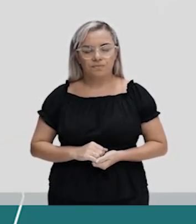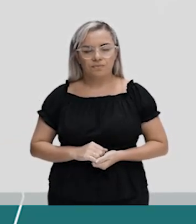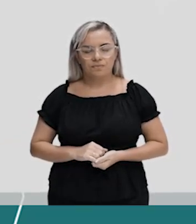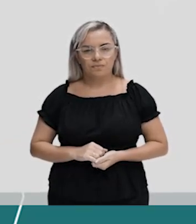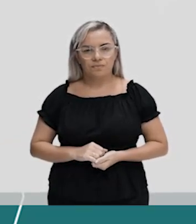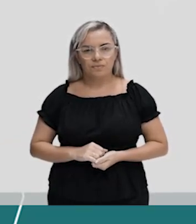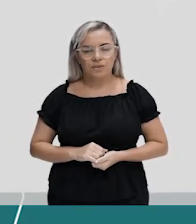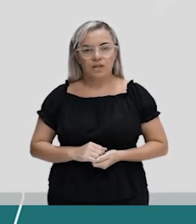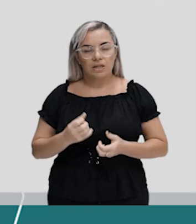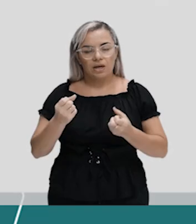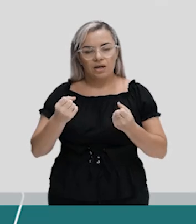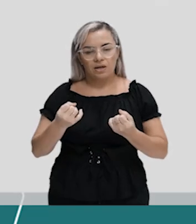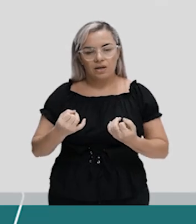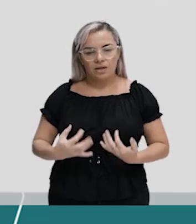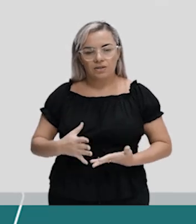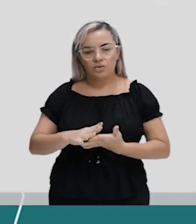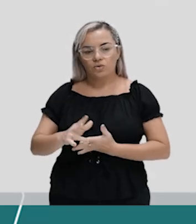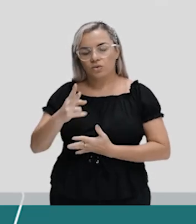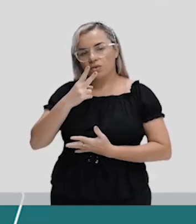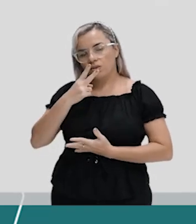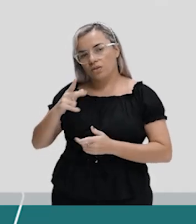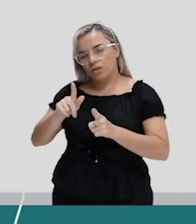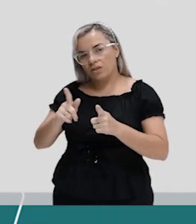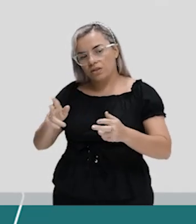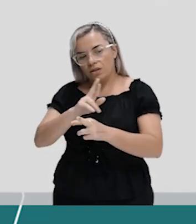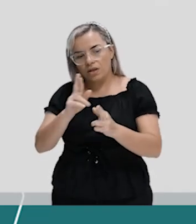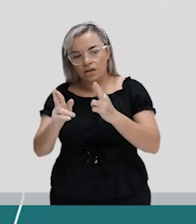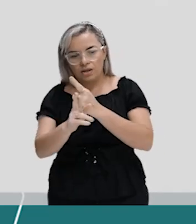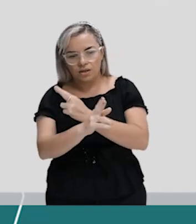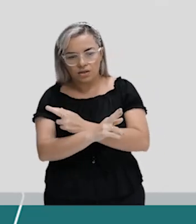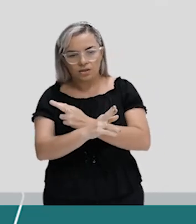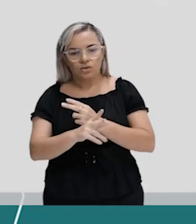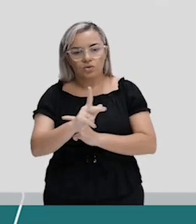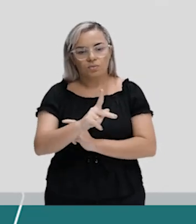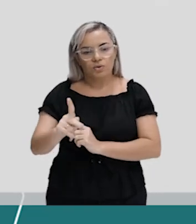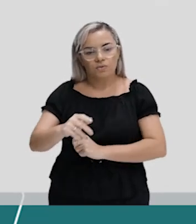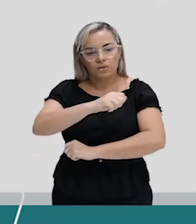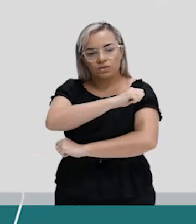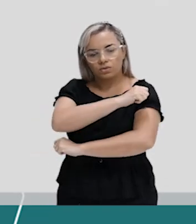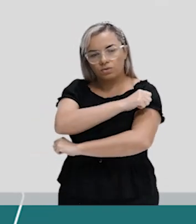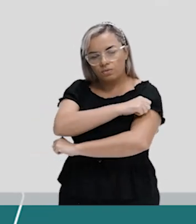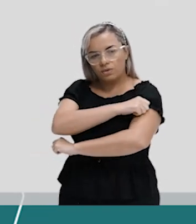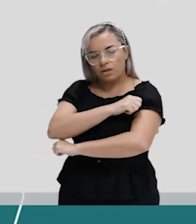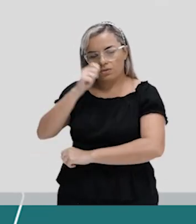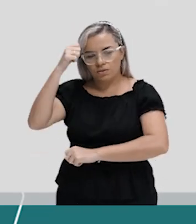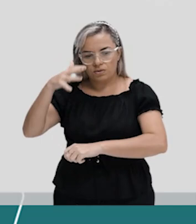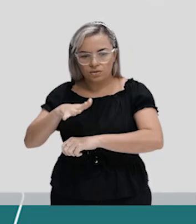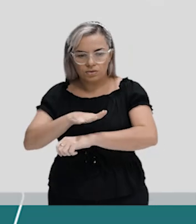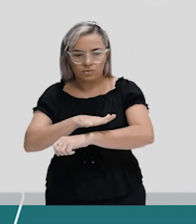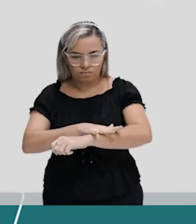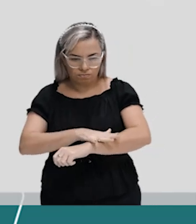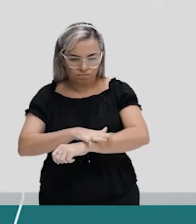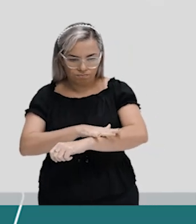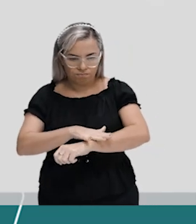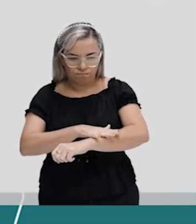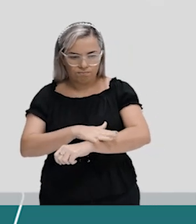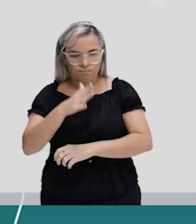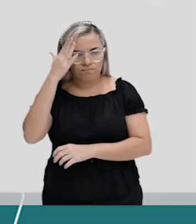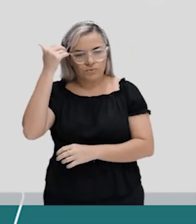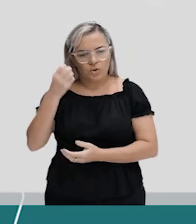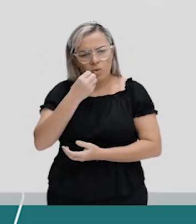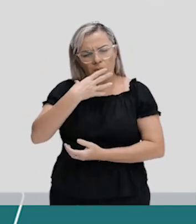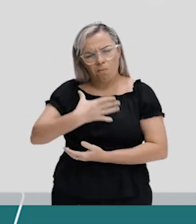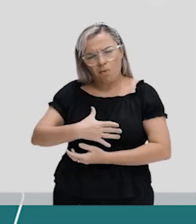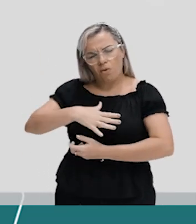do aluno, e do mulato sabido, mas o bom negro e o bom branco da nação brasileira